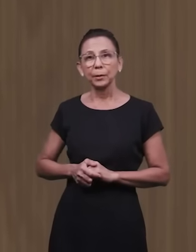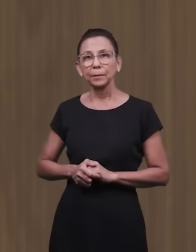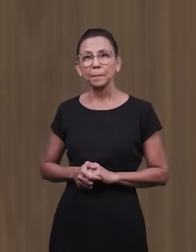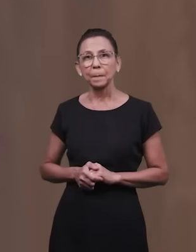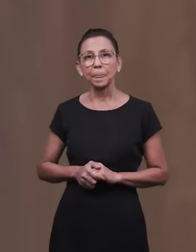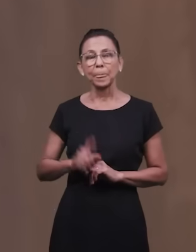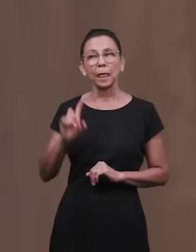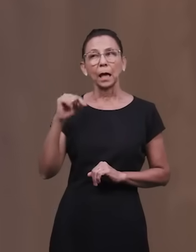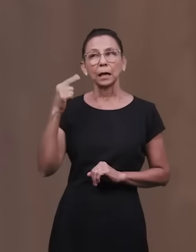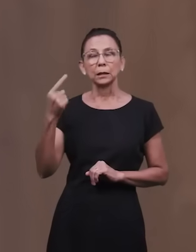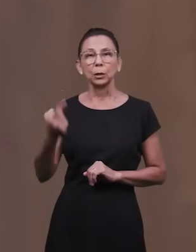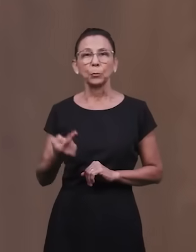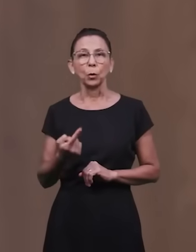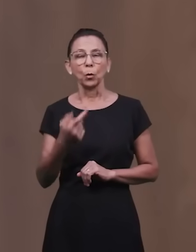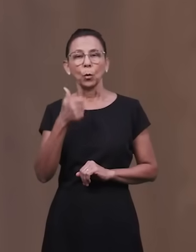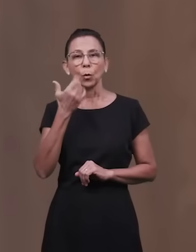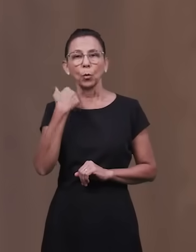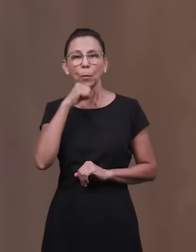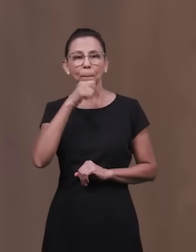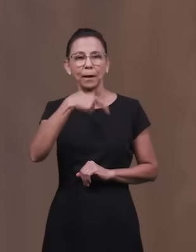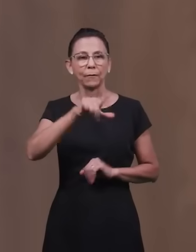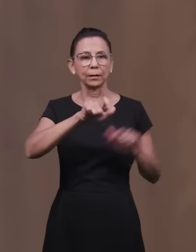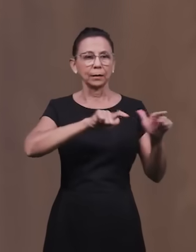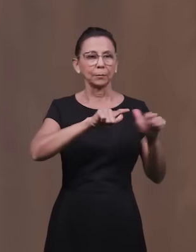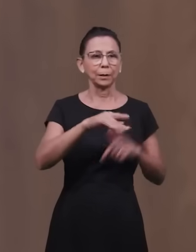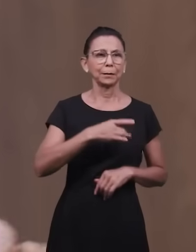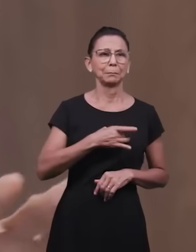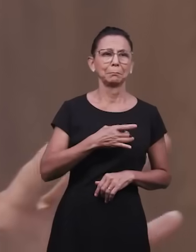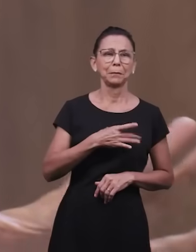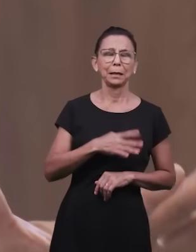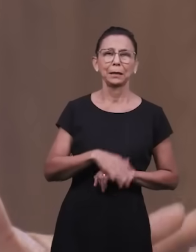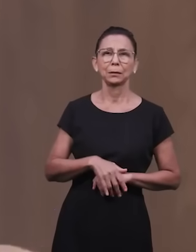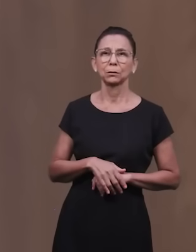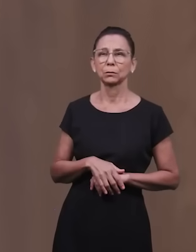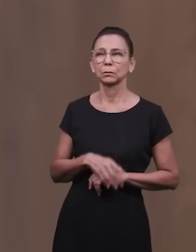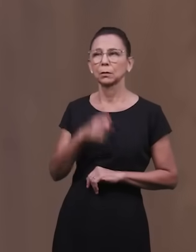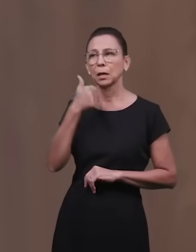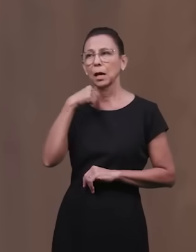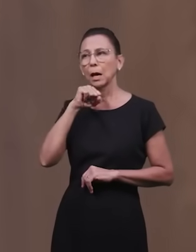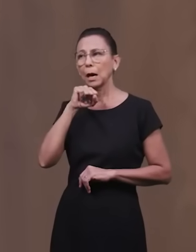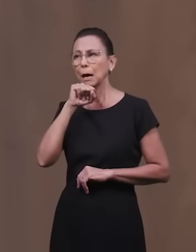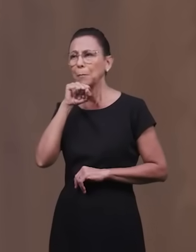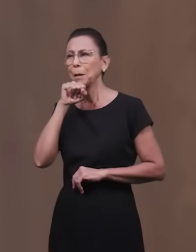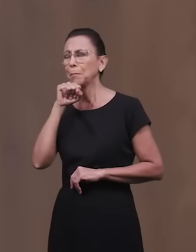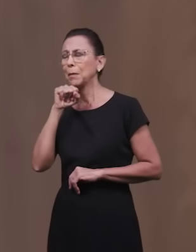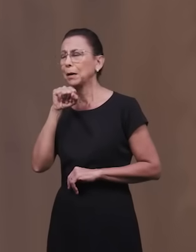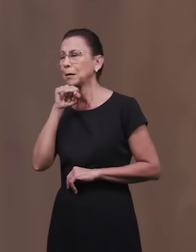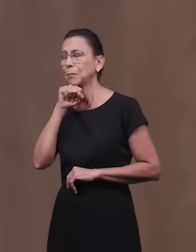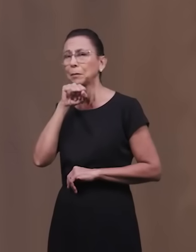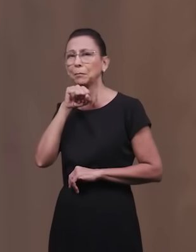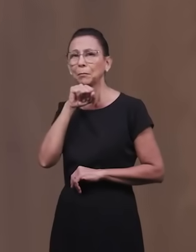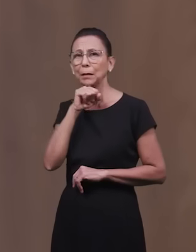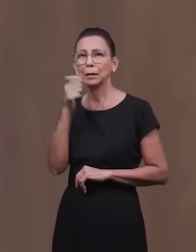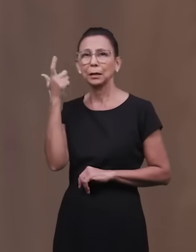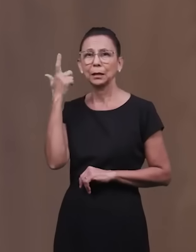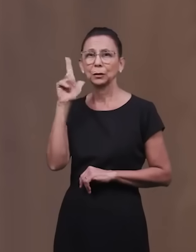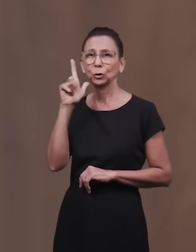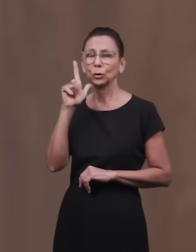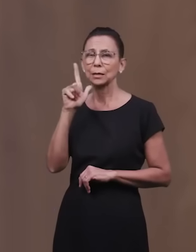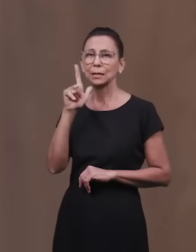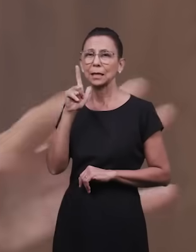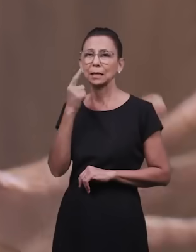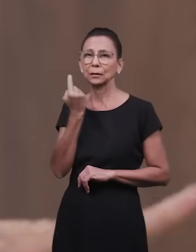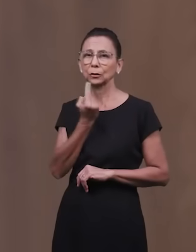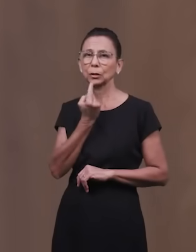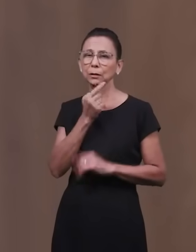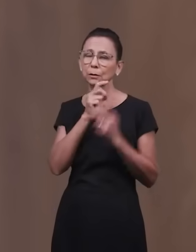medo. E daqui a pouco ele sente medo que o pai vai trabalhar, ele sente medo que a mãe não está ali perto dele,